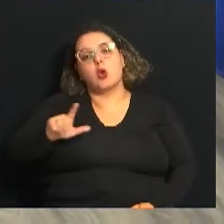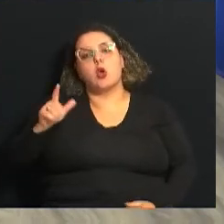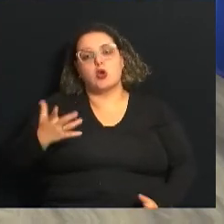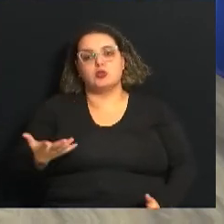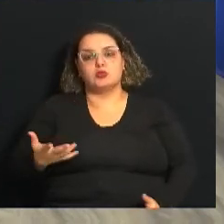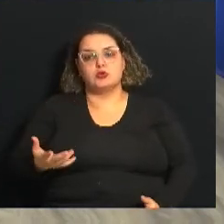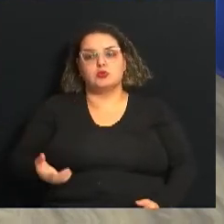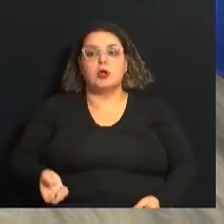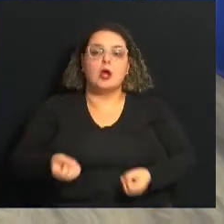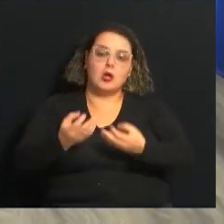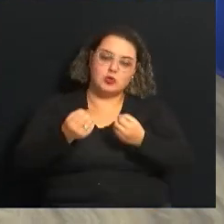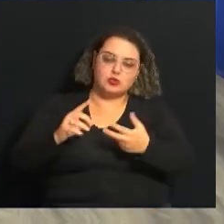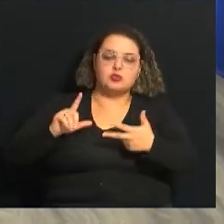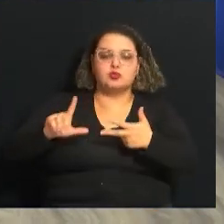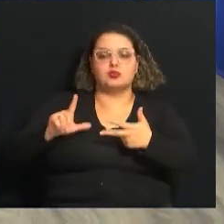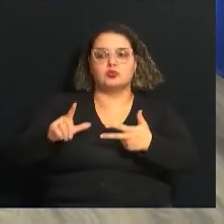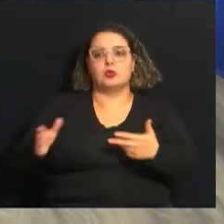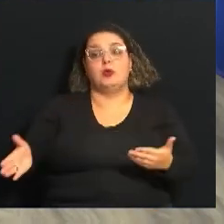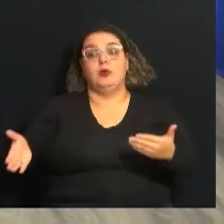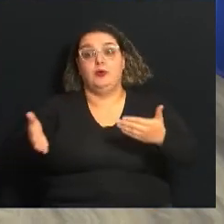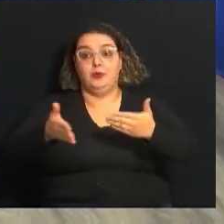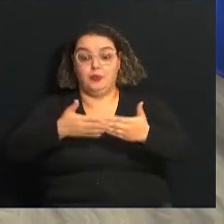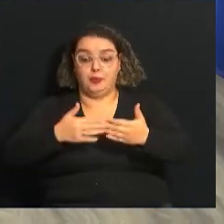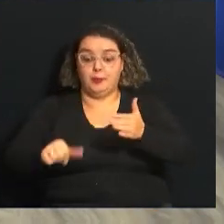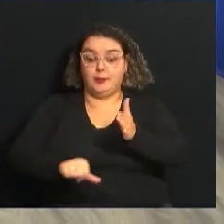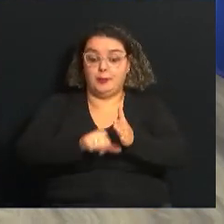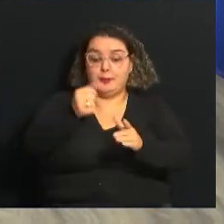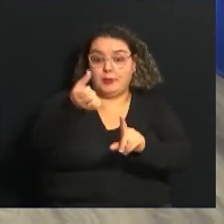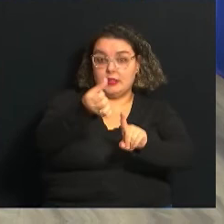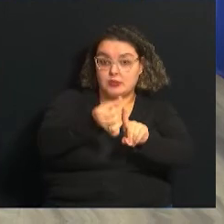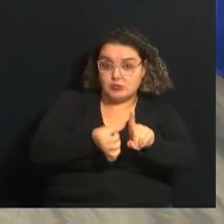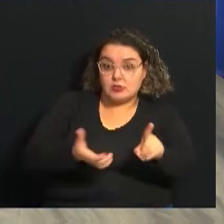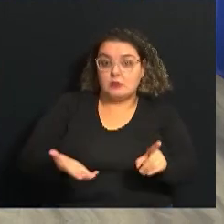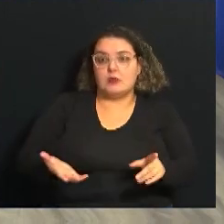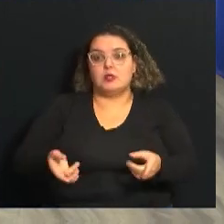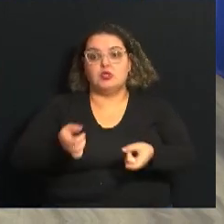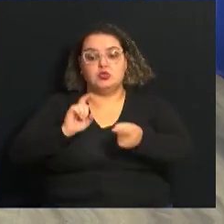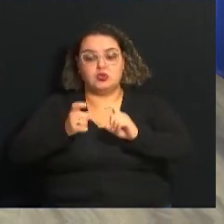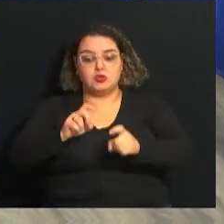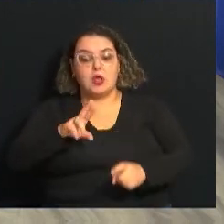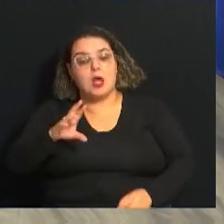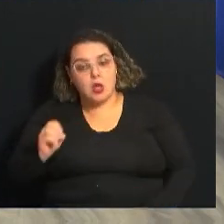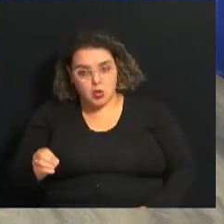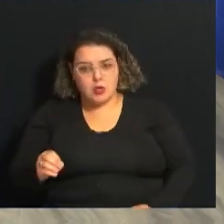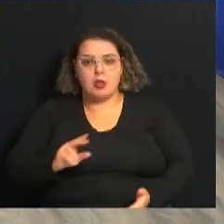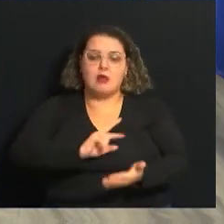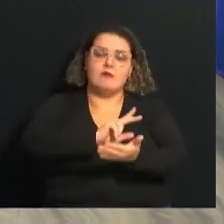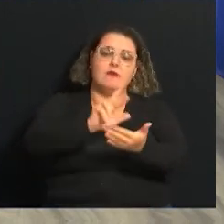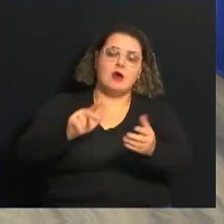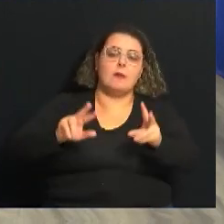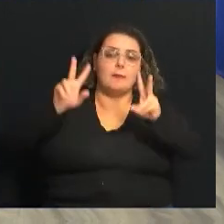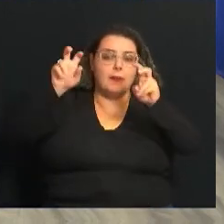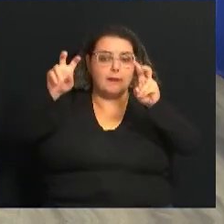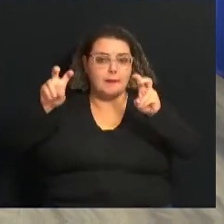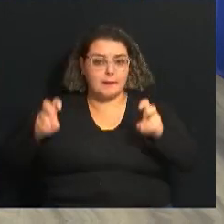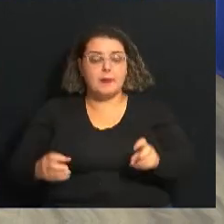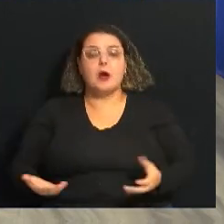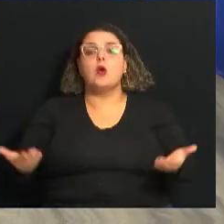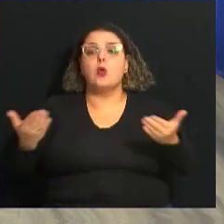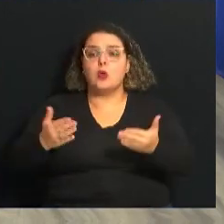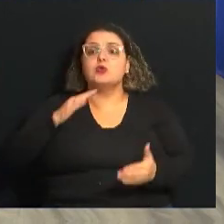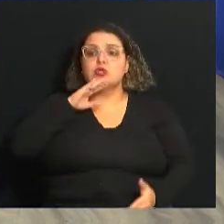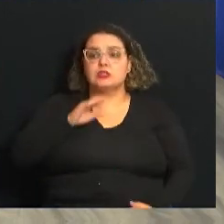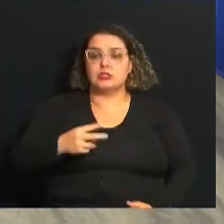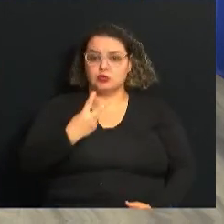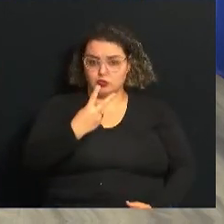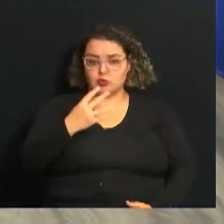do Legislativo, fechamento deste primeiro semestre com as reuniões ordinárias, então tem muitos assuntos. Hoje à tarde, daqui a pouco, 2